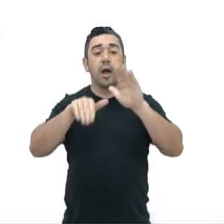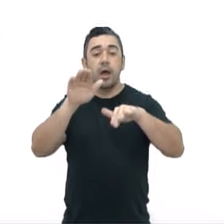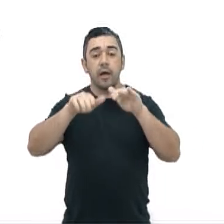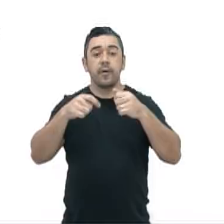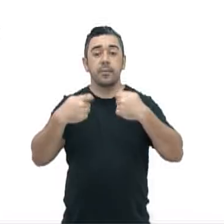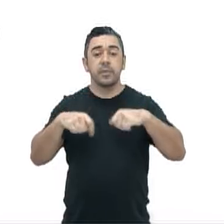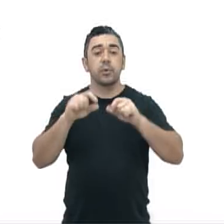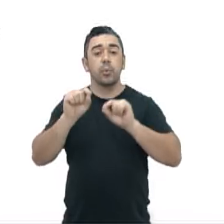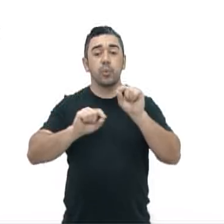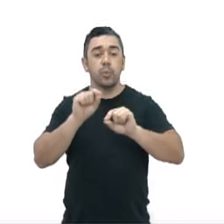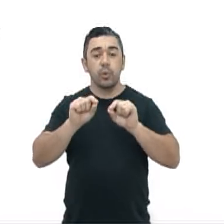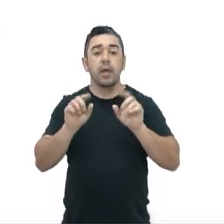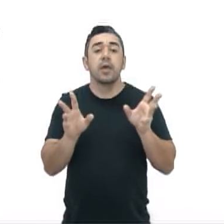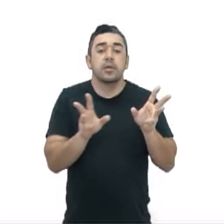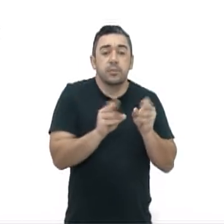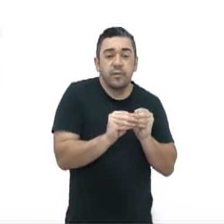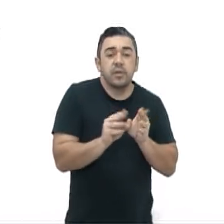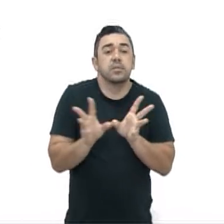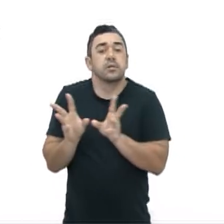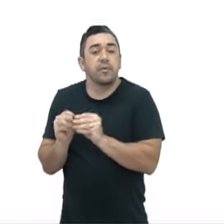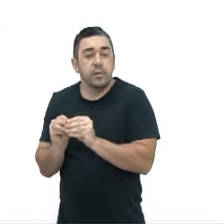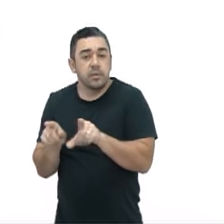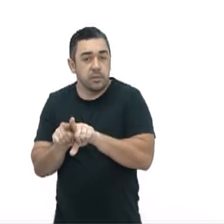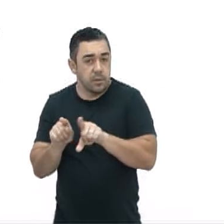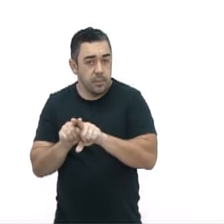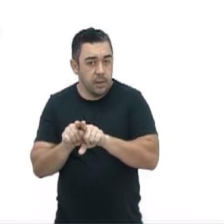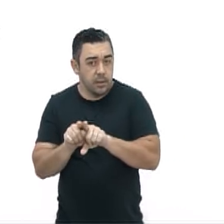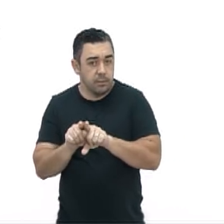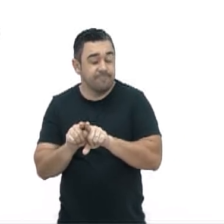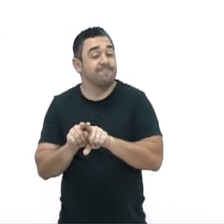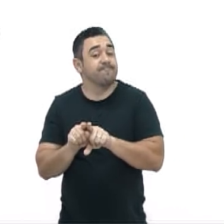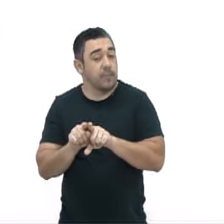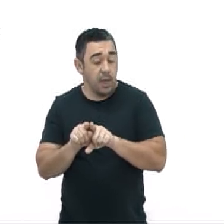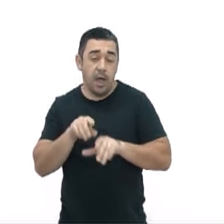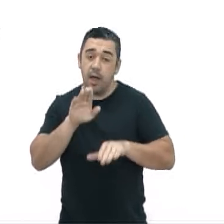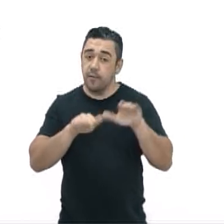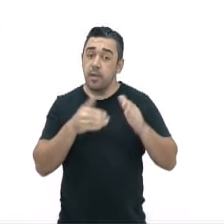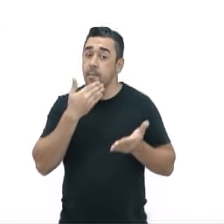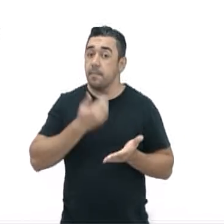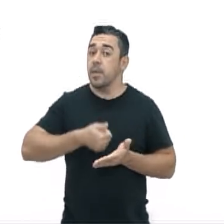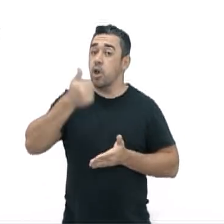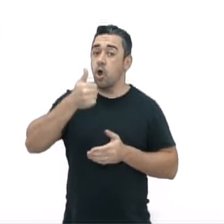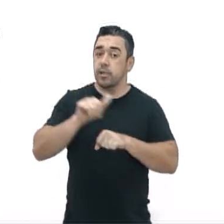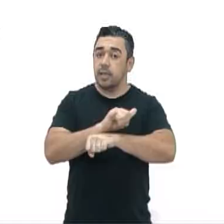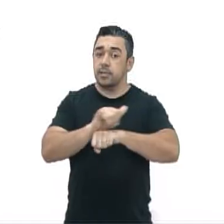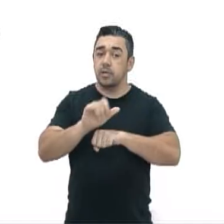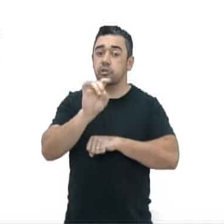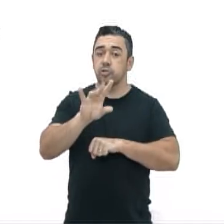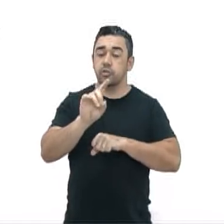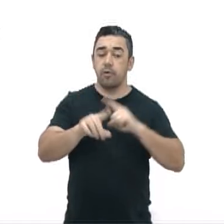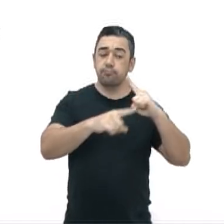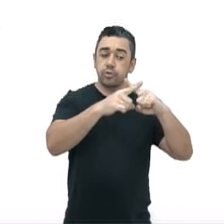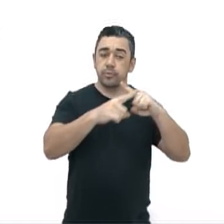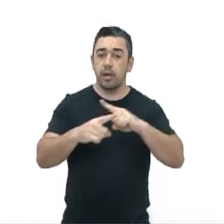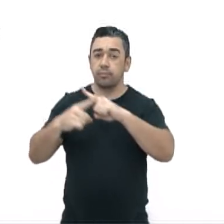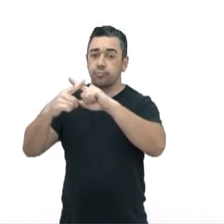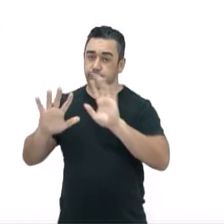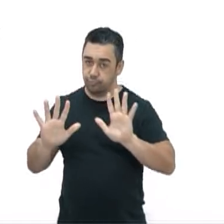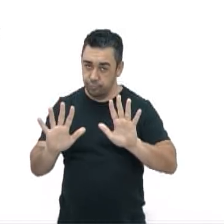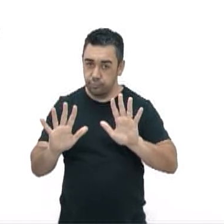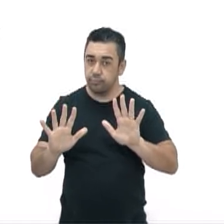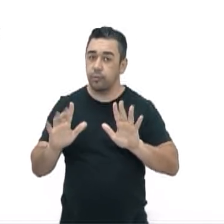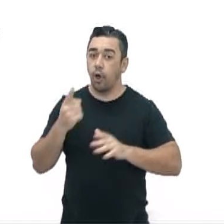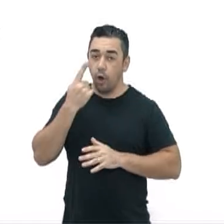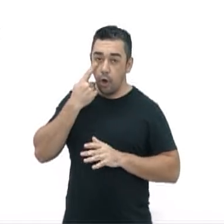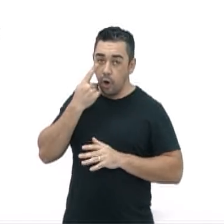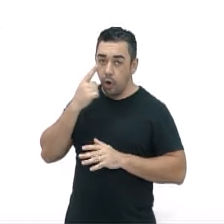precisar daí usar a simplificação da fração, tá? Então nem sempre a melhor estratégia é só multiplicar, ok? E a gente